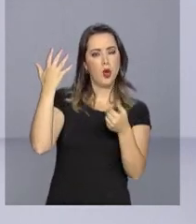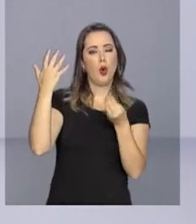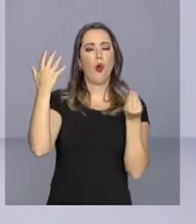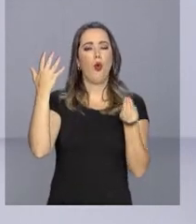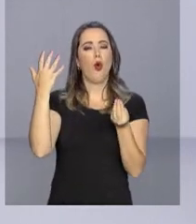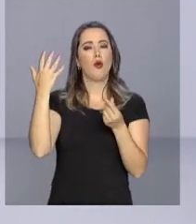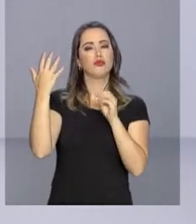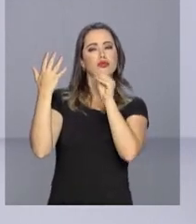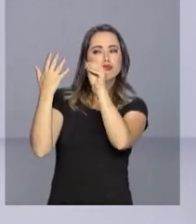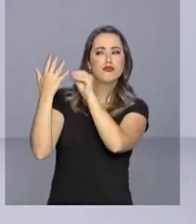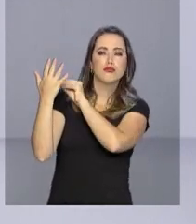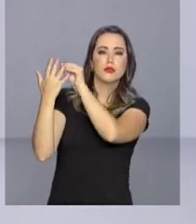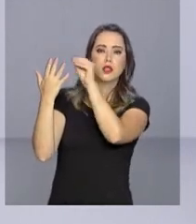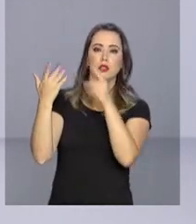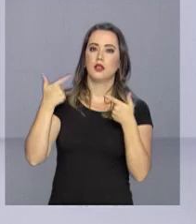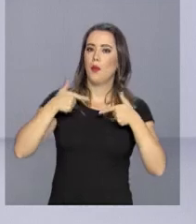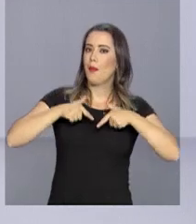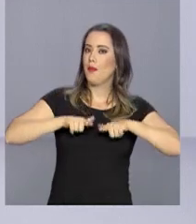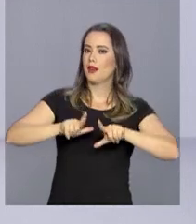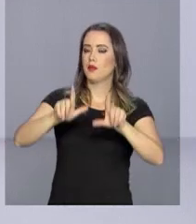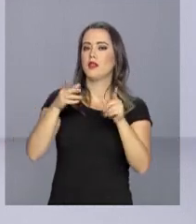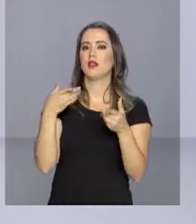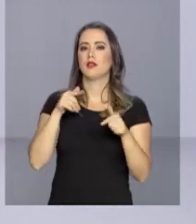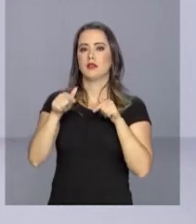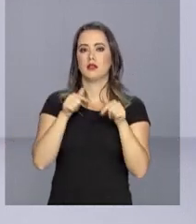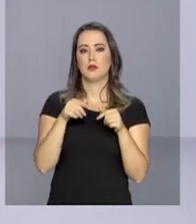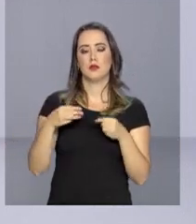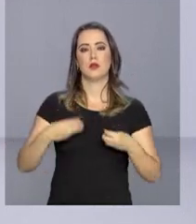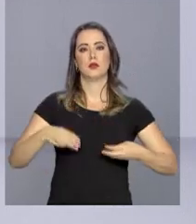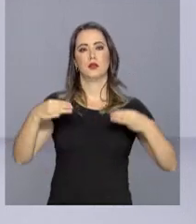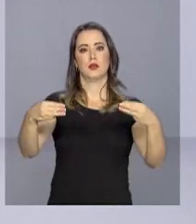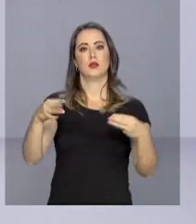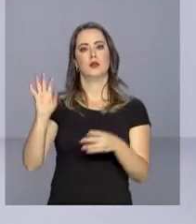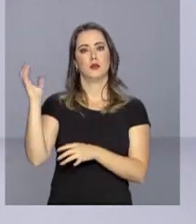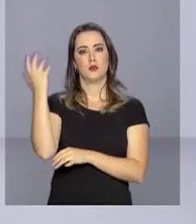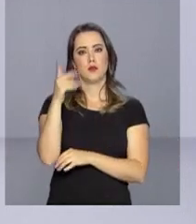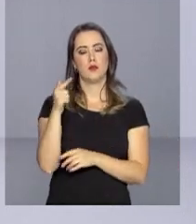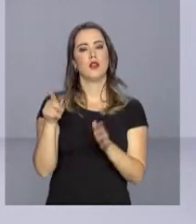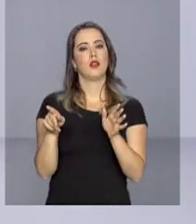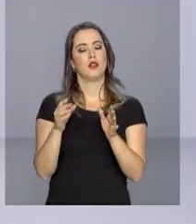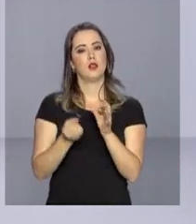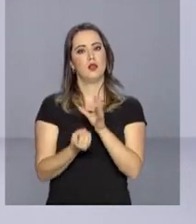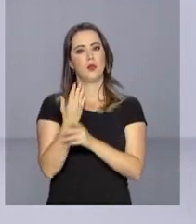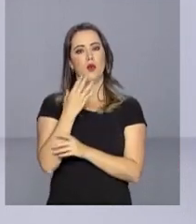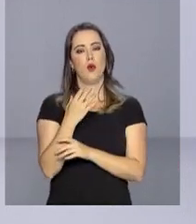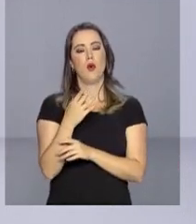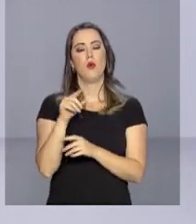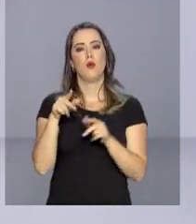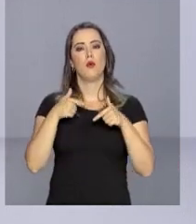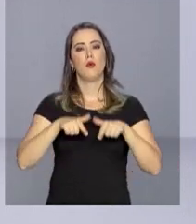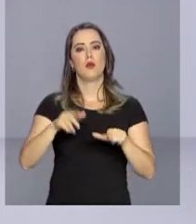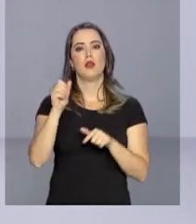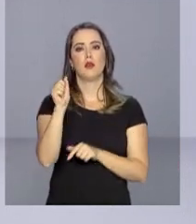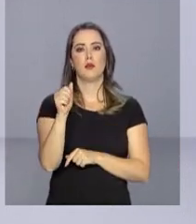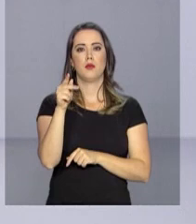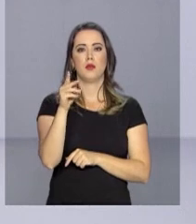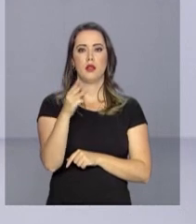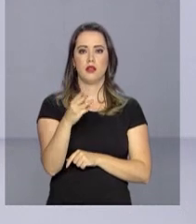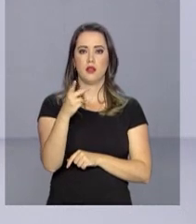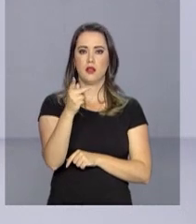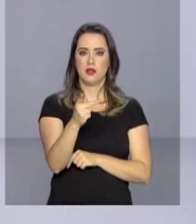para premiar essas ações, o Ministério do Meio Ambiente criou o prêmio A3P de Melhores Práticas